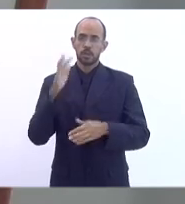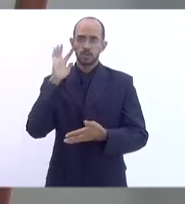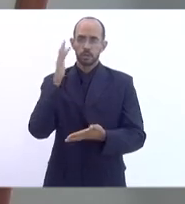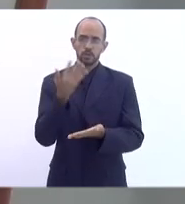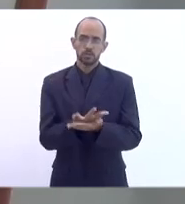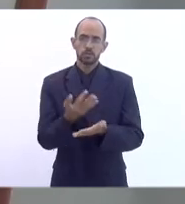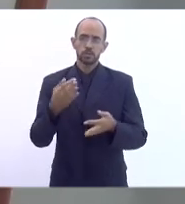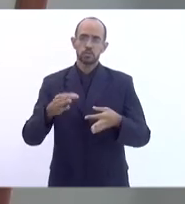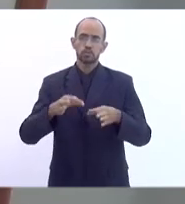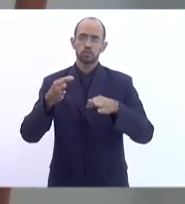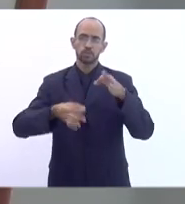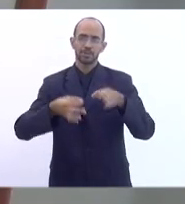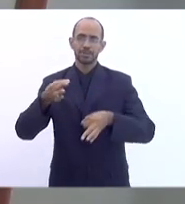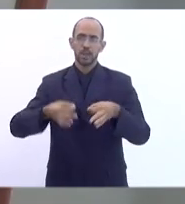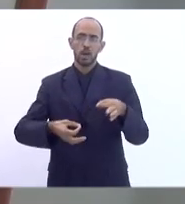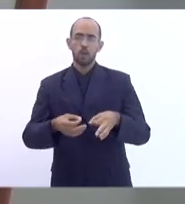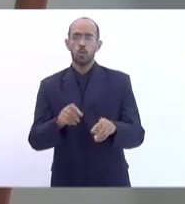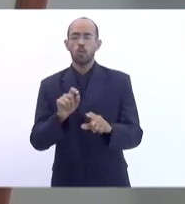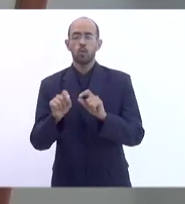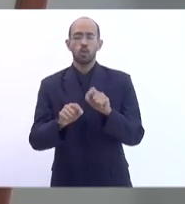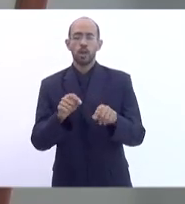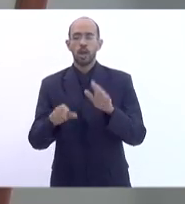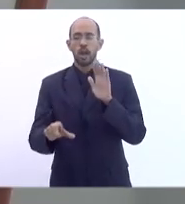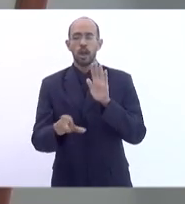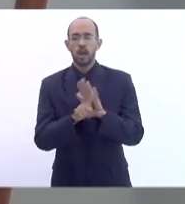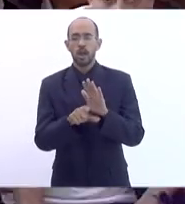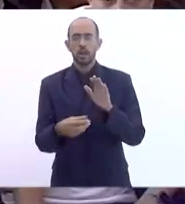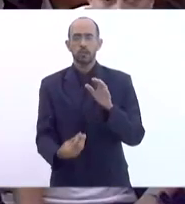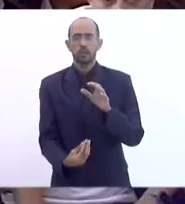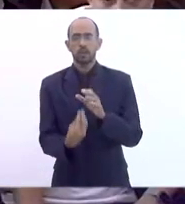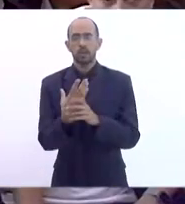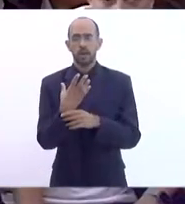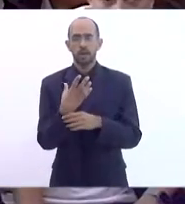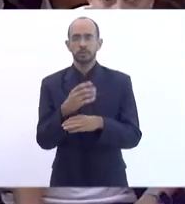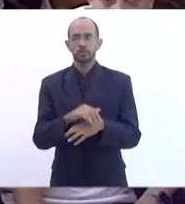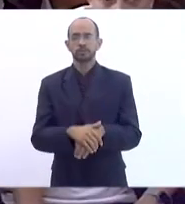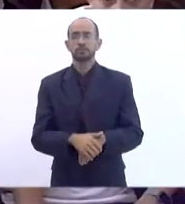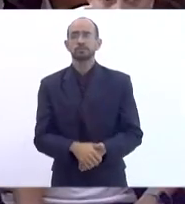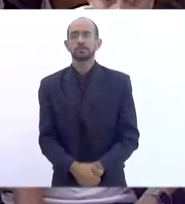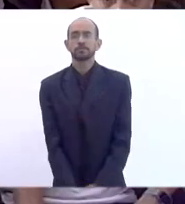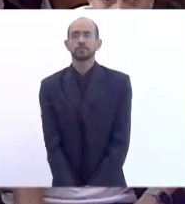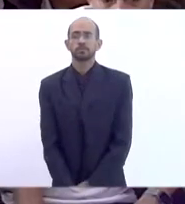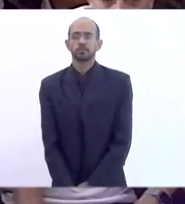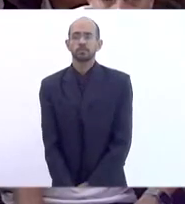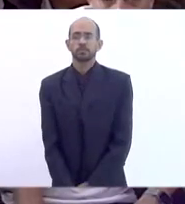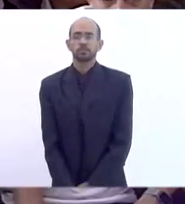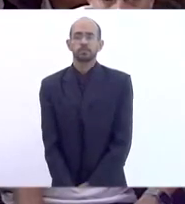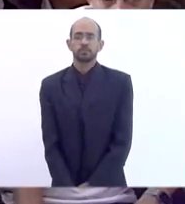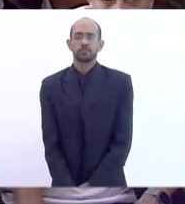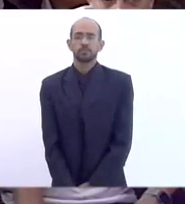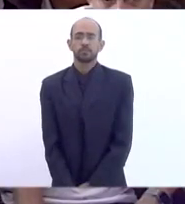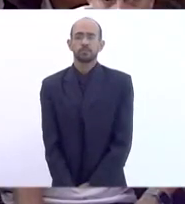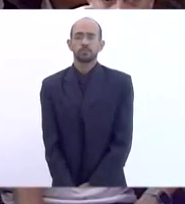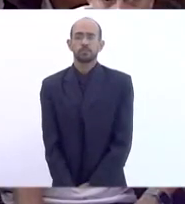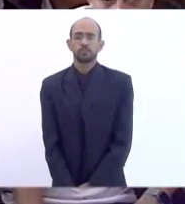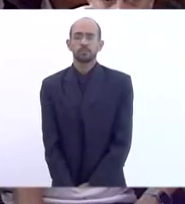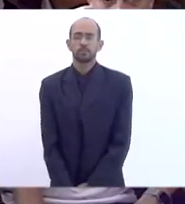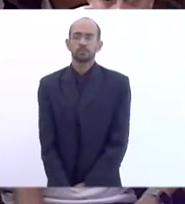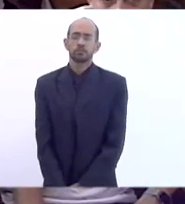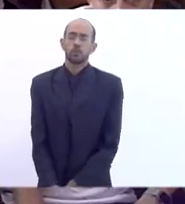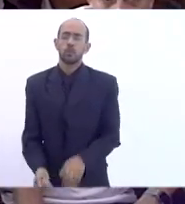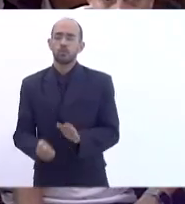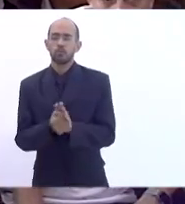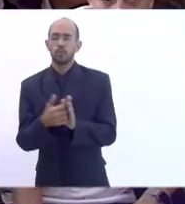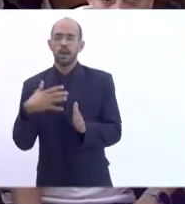judiciais as a lei que foi construída né a algumas mãos e a muitos